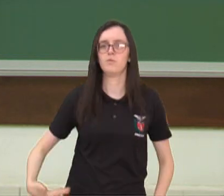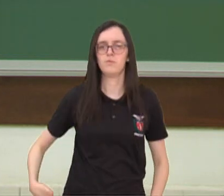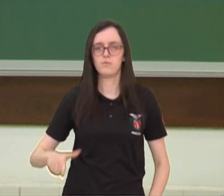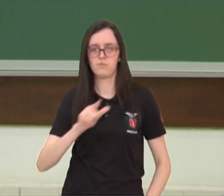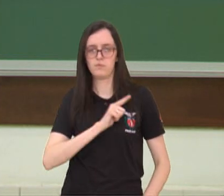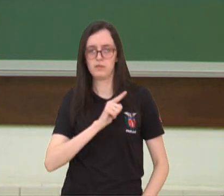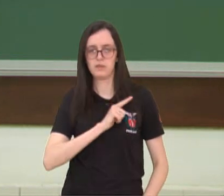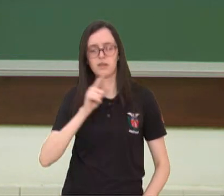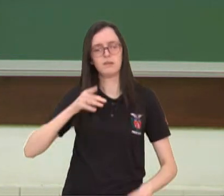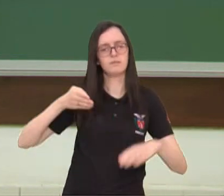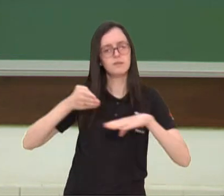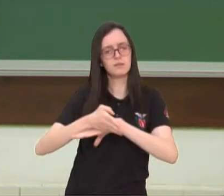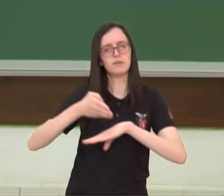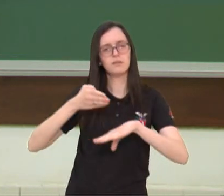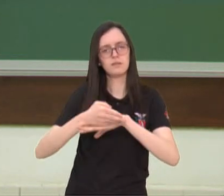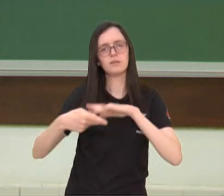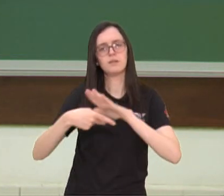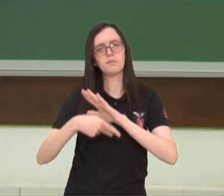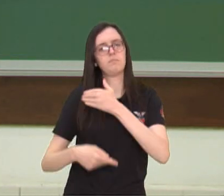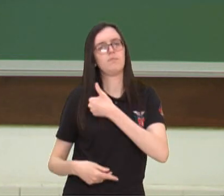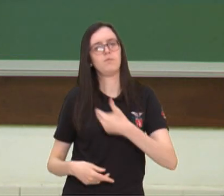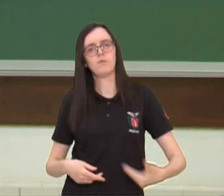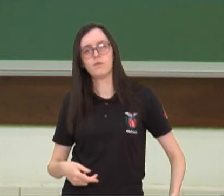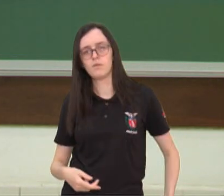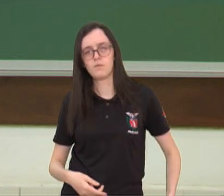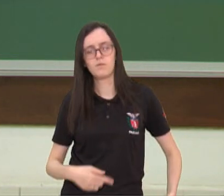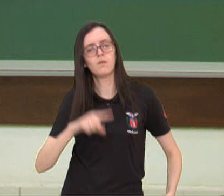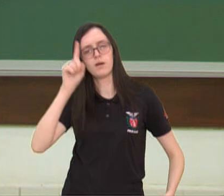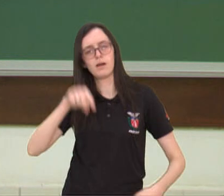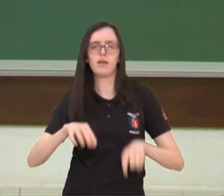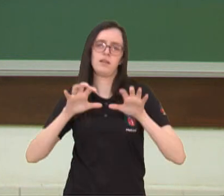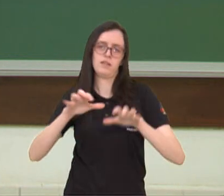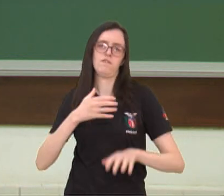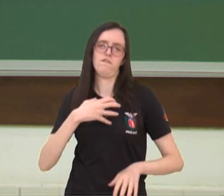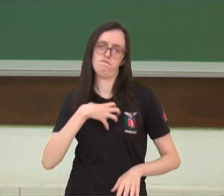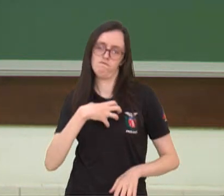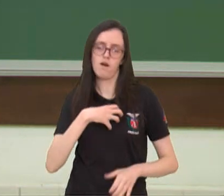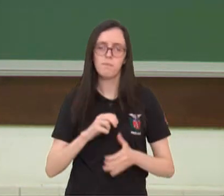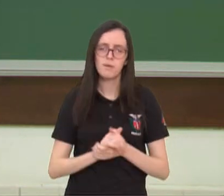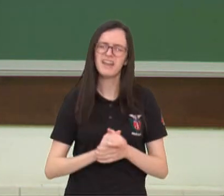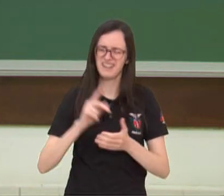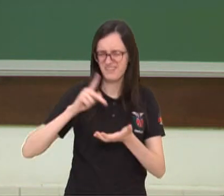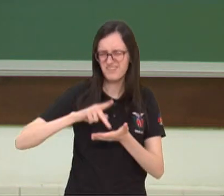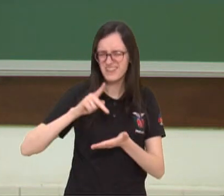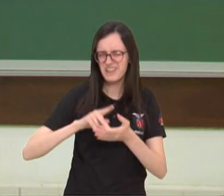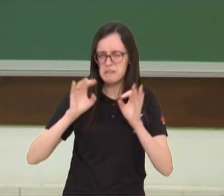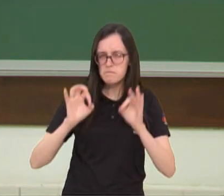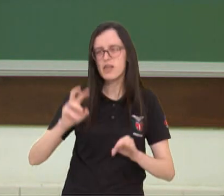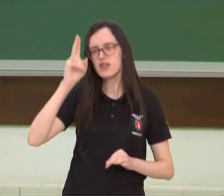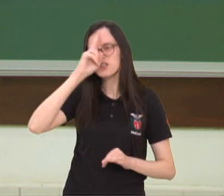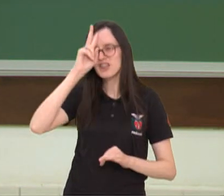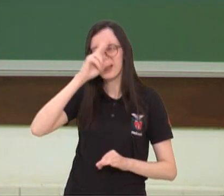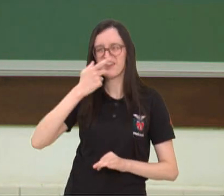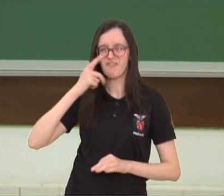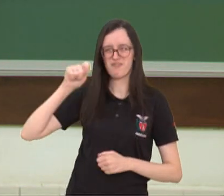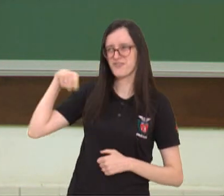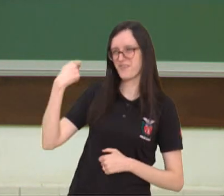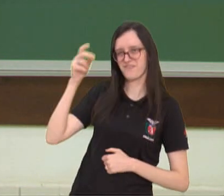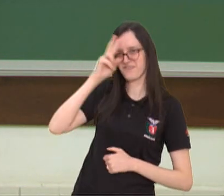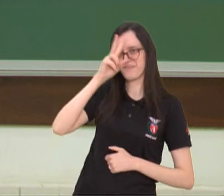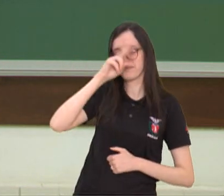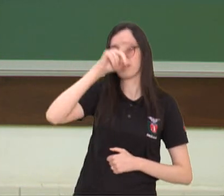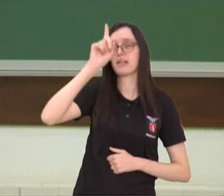seja, a intervenção do governo se dava dentro desse período. Na verdade, historicamente falando, era